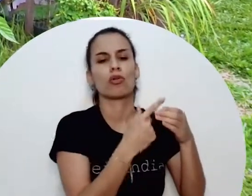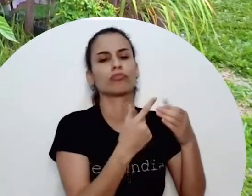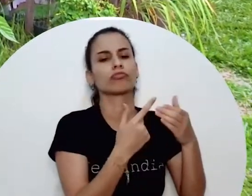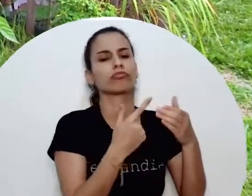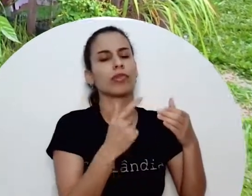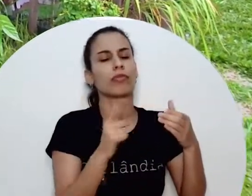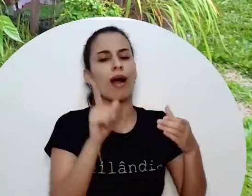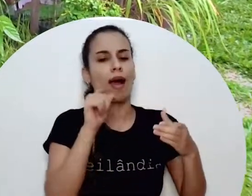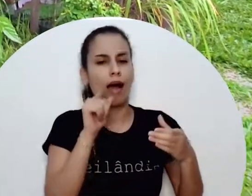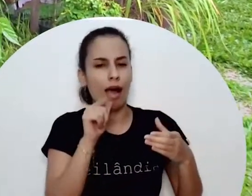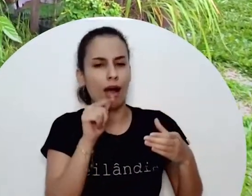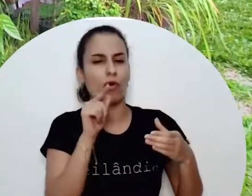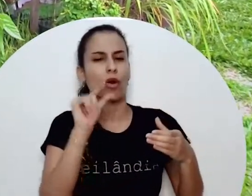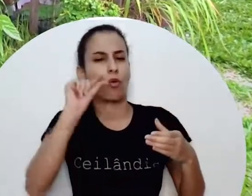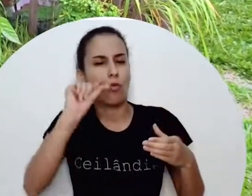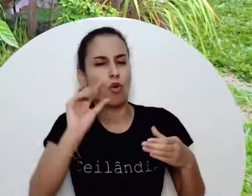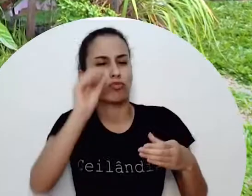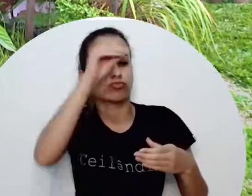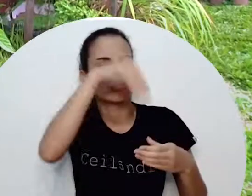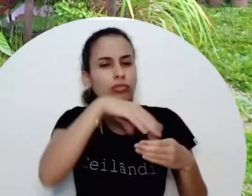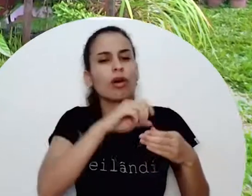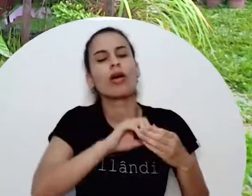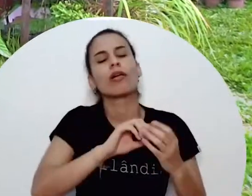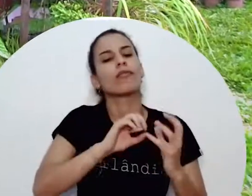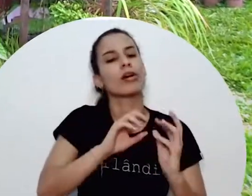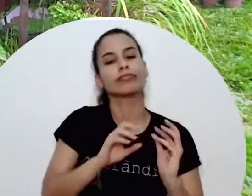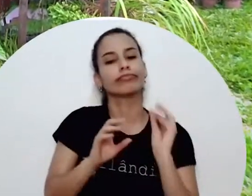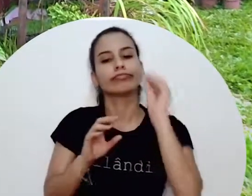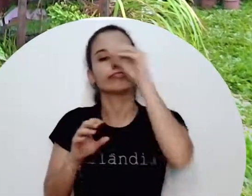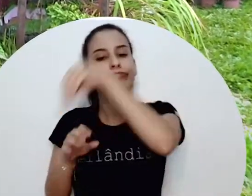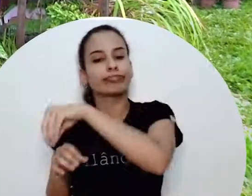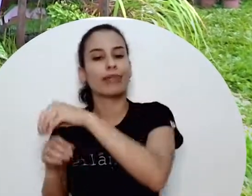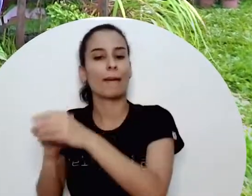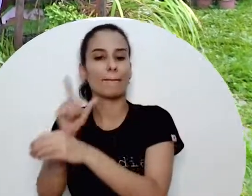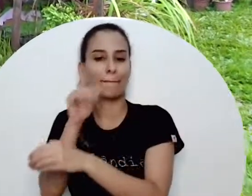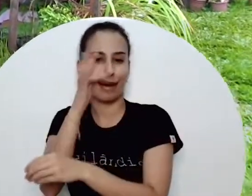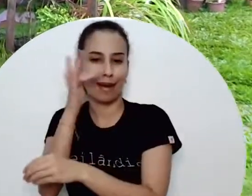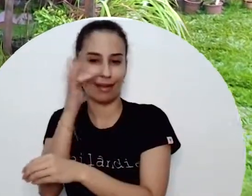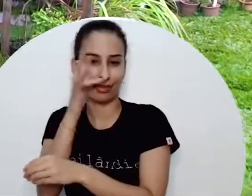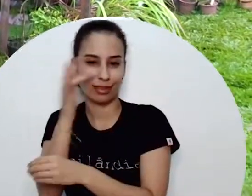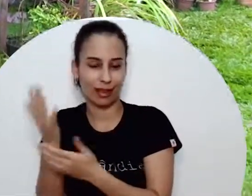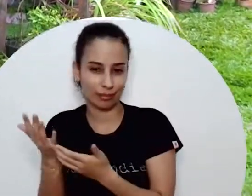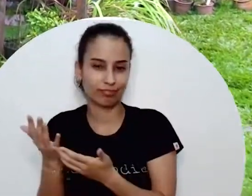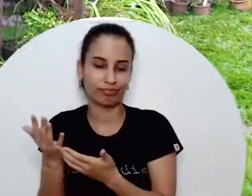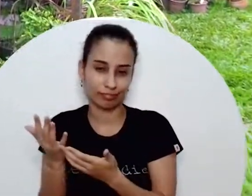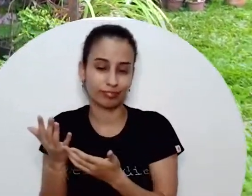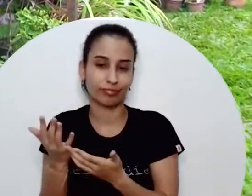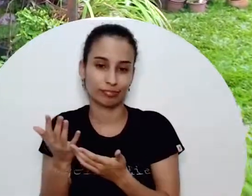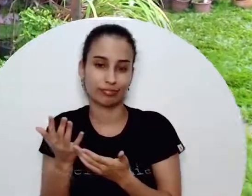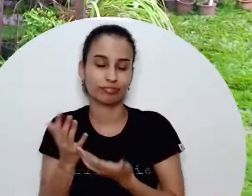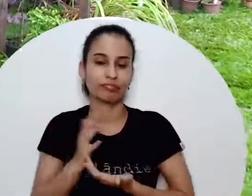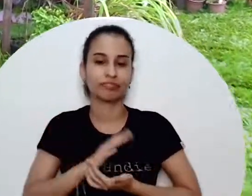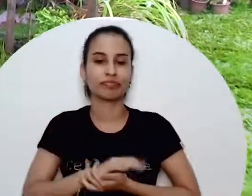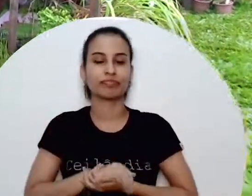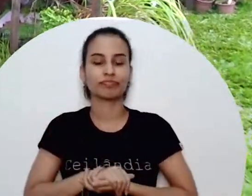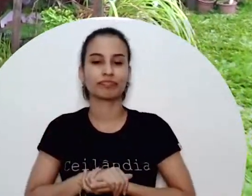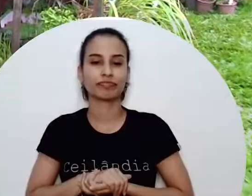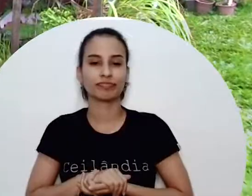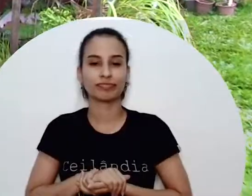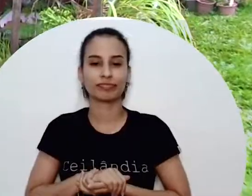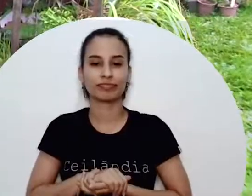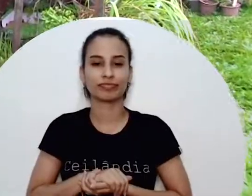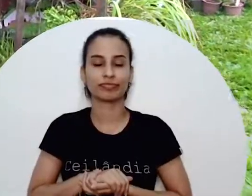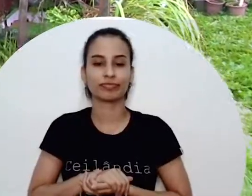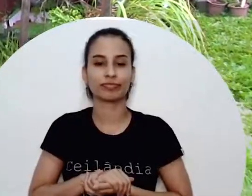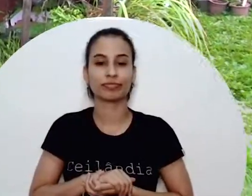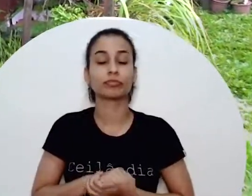e colocar e regar só com um pouquinho da água. A gente pode fazer isso, que vai dar certo. Ou o que eu indico mais